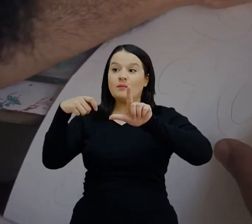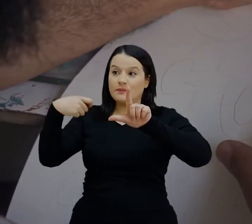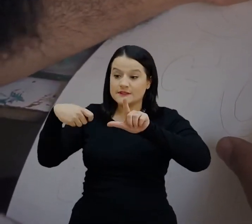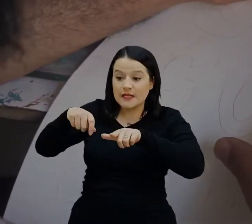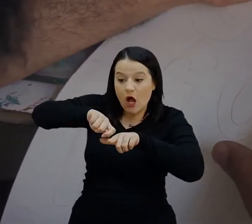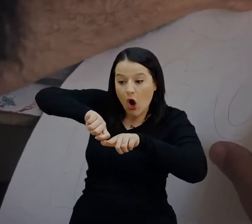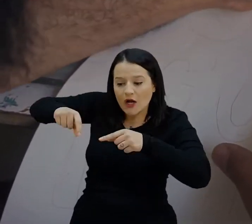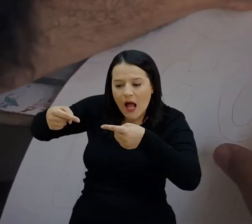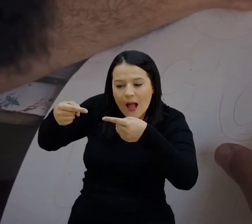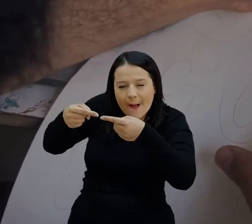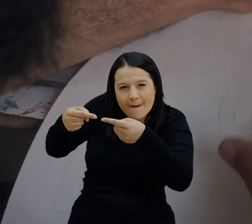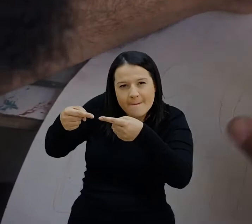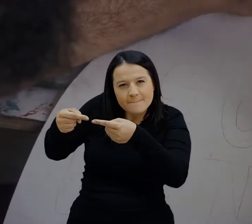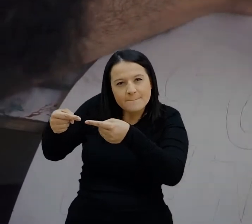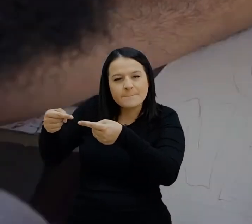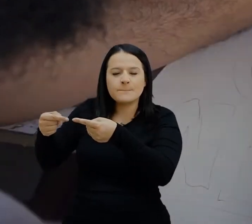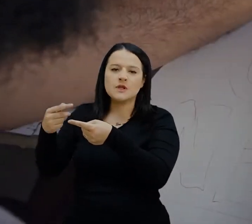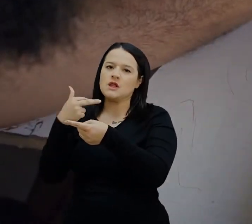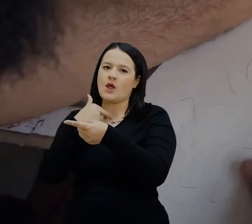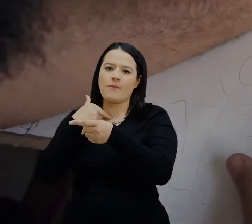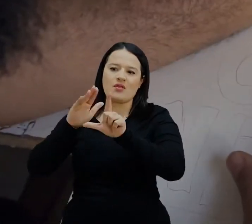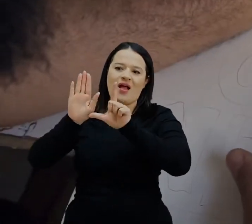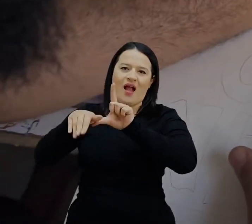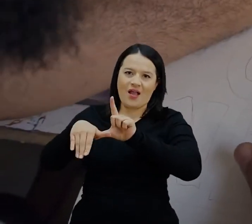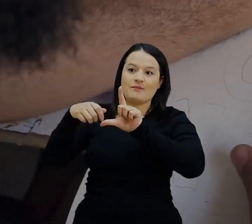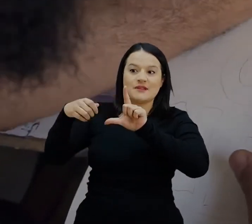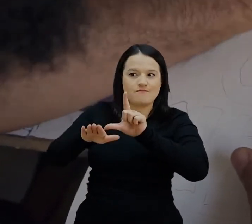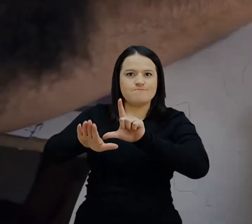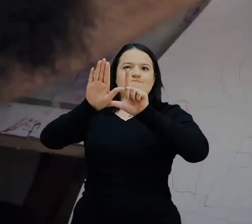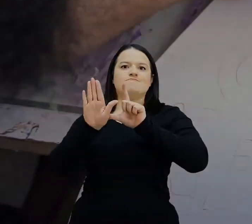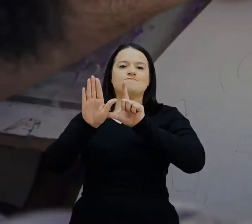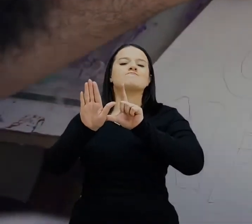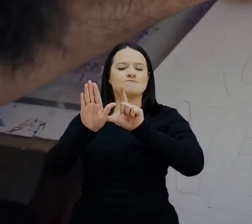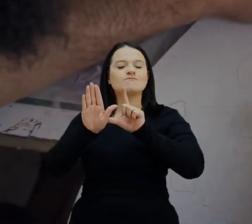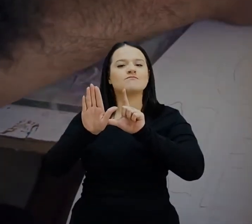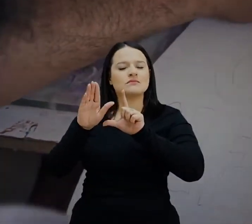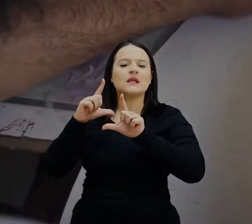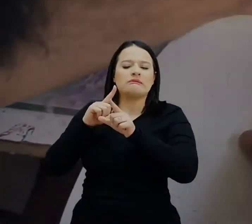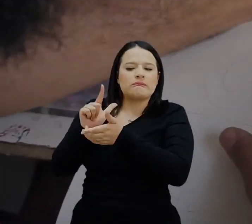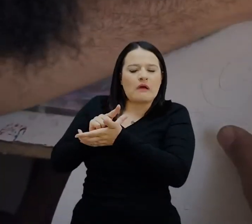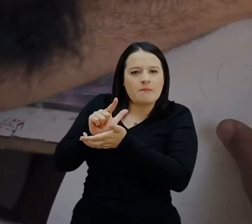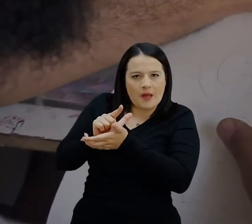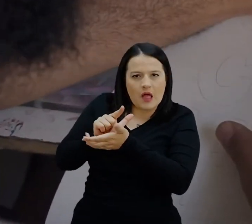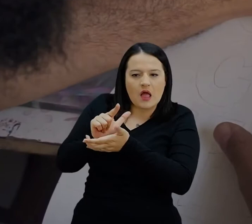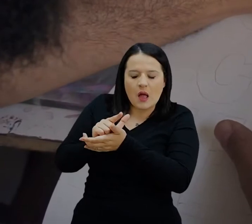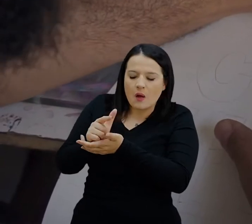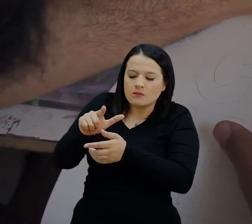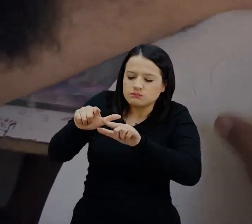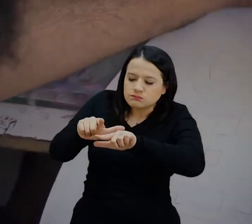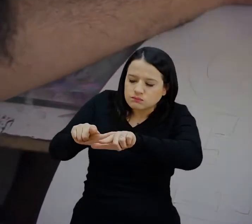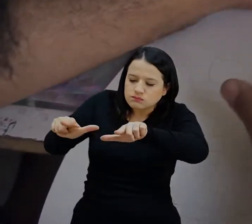que a gente cortar, elas não podem sair. Então a gente cria essas ligações entre o papel e a parte de dentro